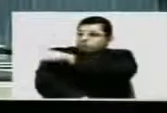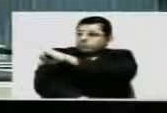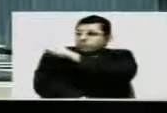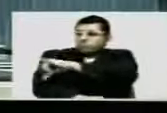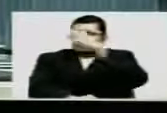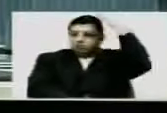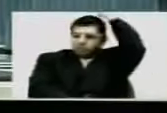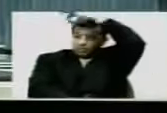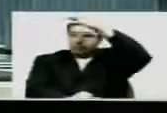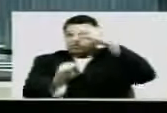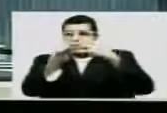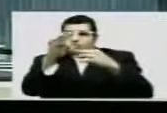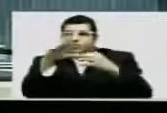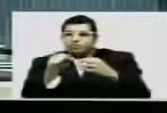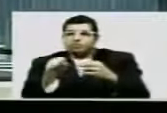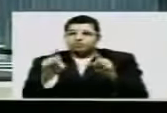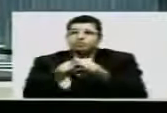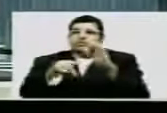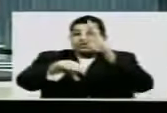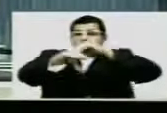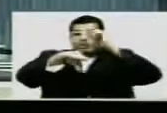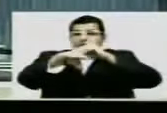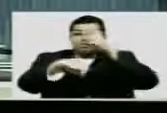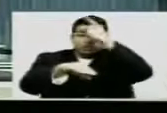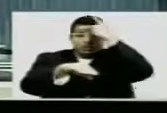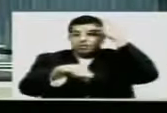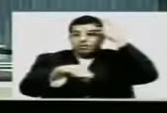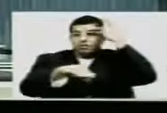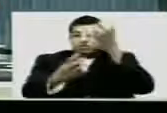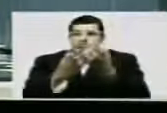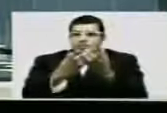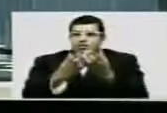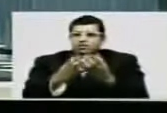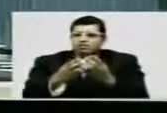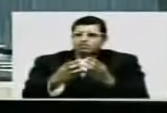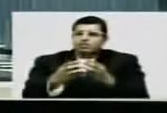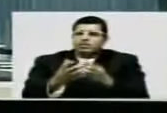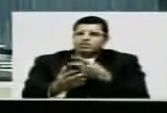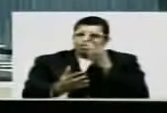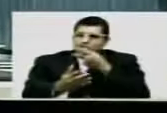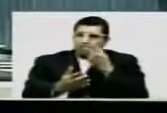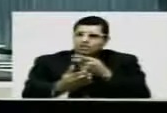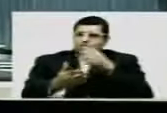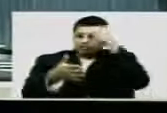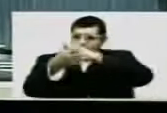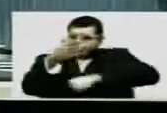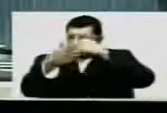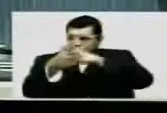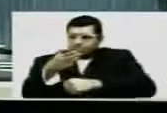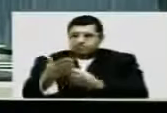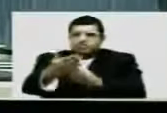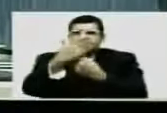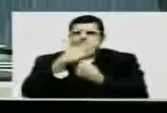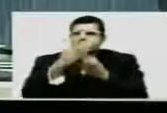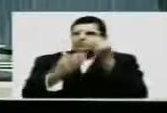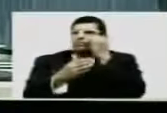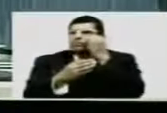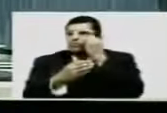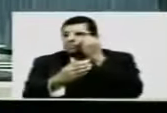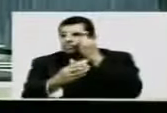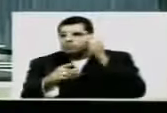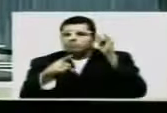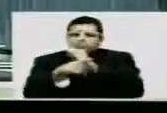e do Espírito Santo e chamar o povo para ombrear-se na luta em defesa dos